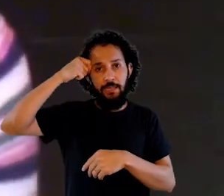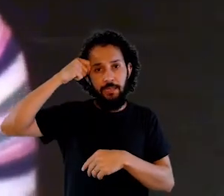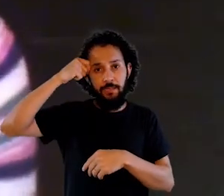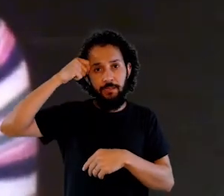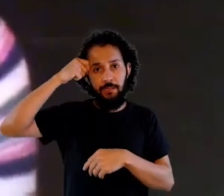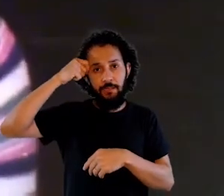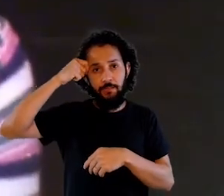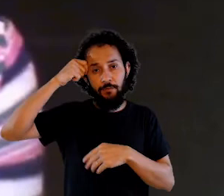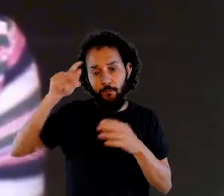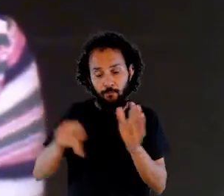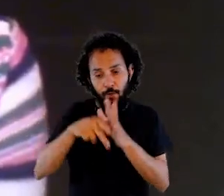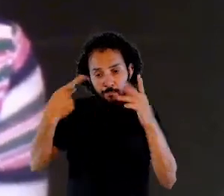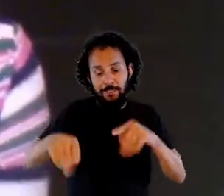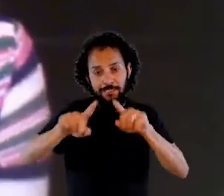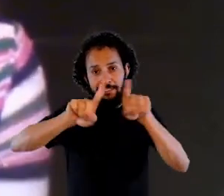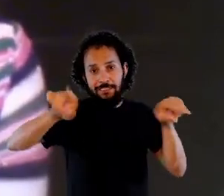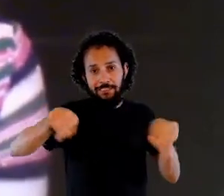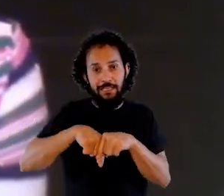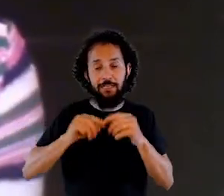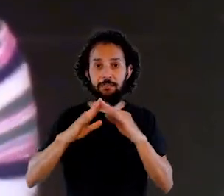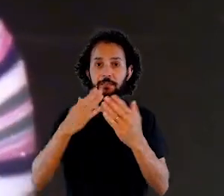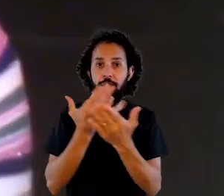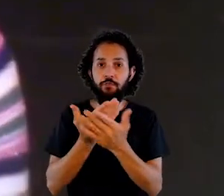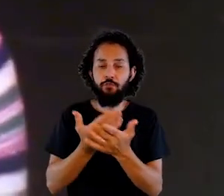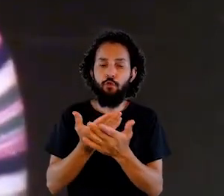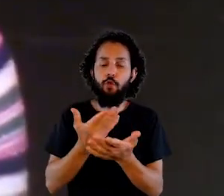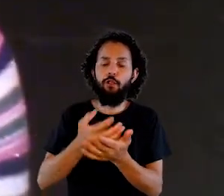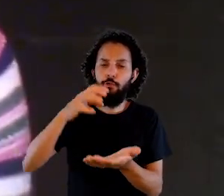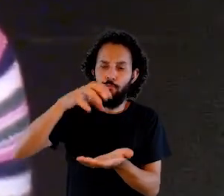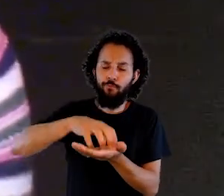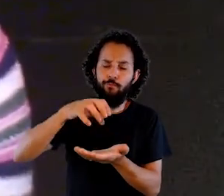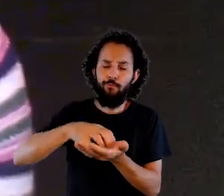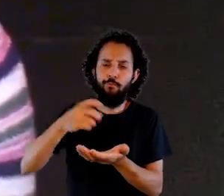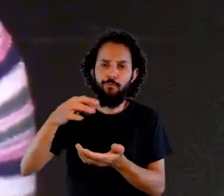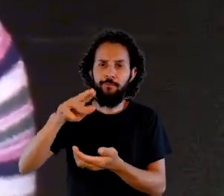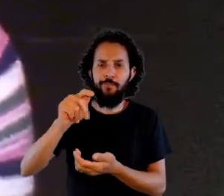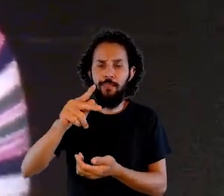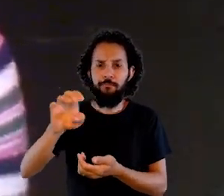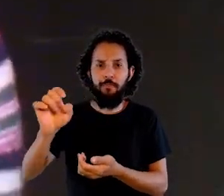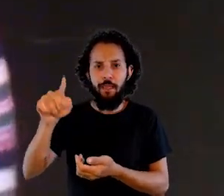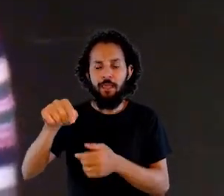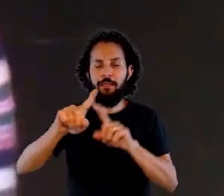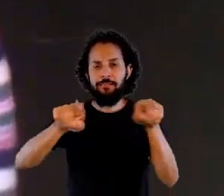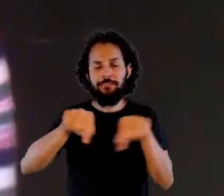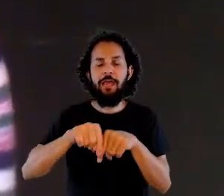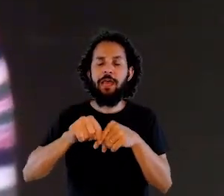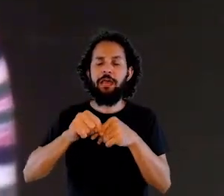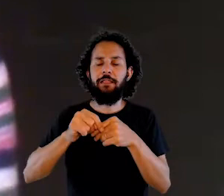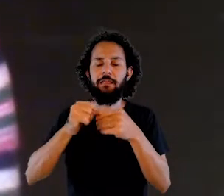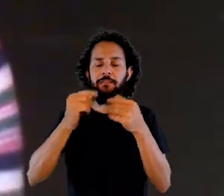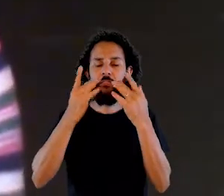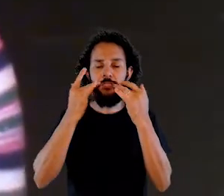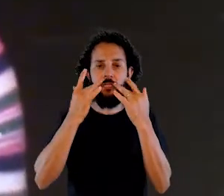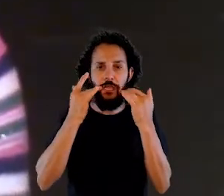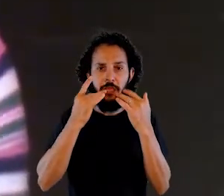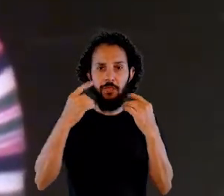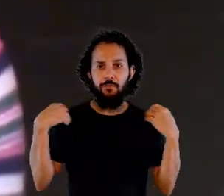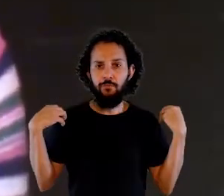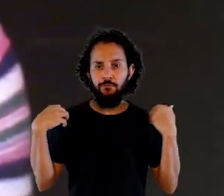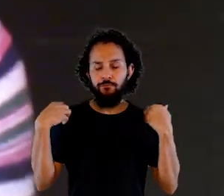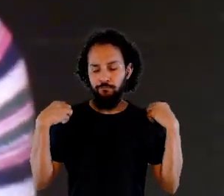sala da Escola Livre do Grupo Pontapé, uma sala de espetáculo, de teatro, com uma blusa colorida, de